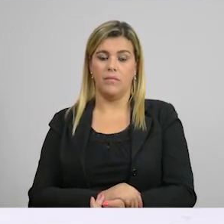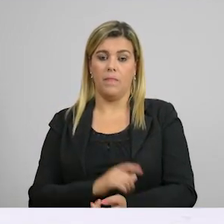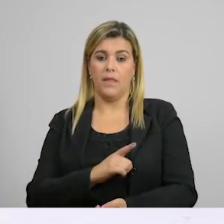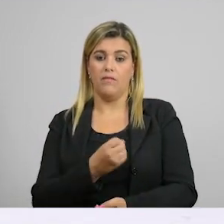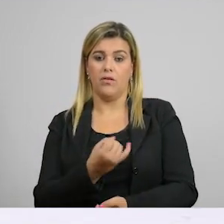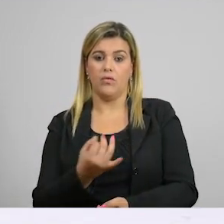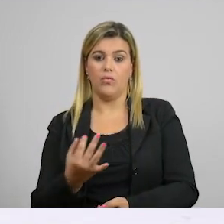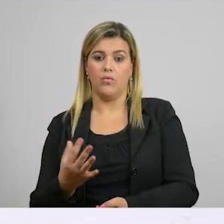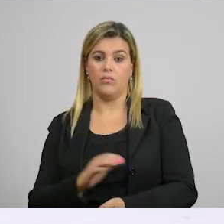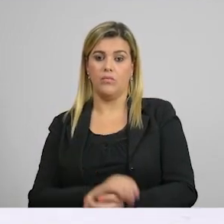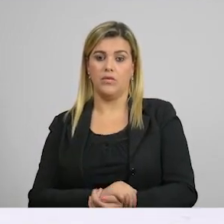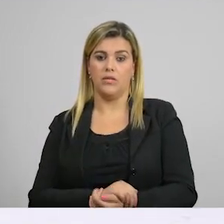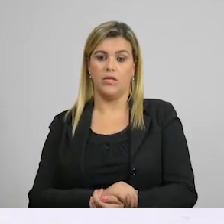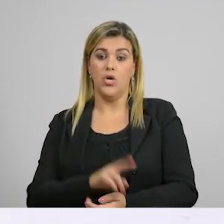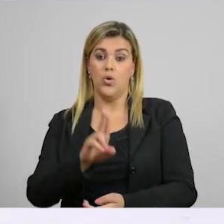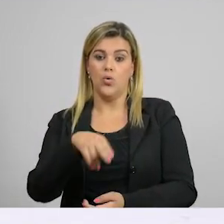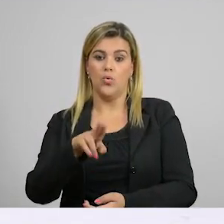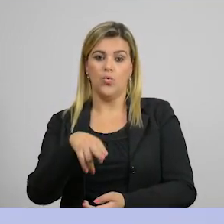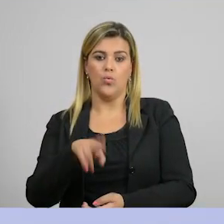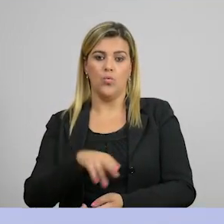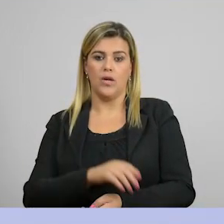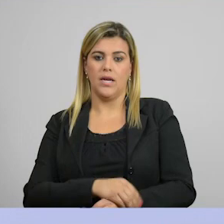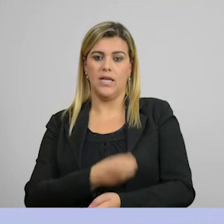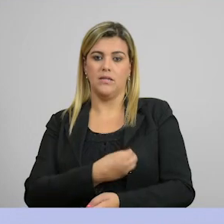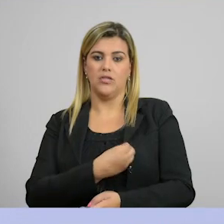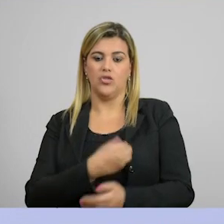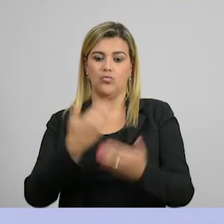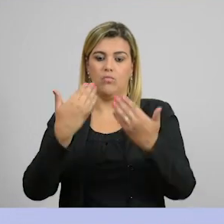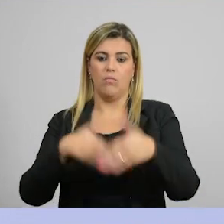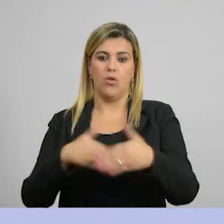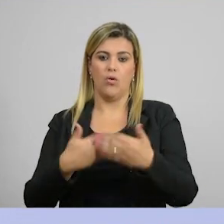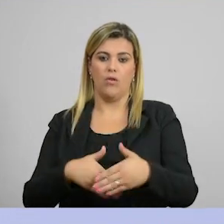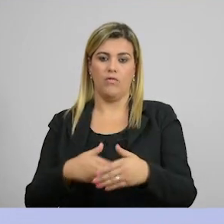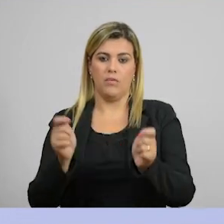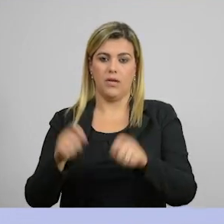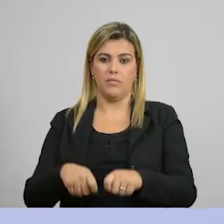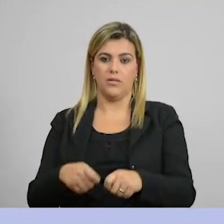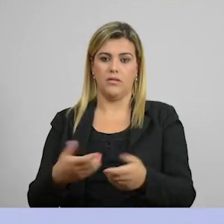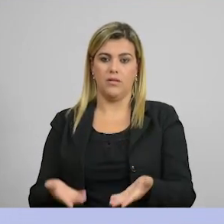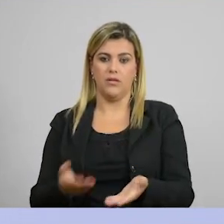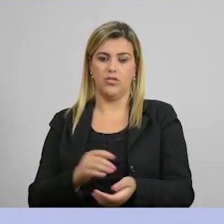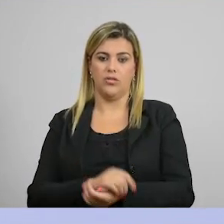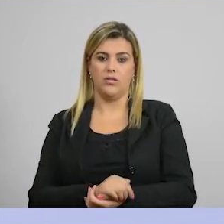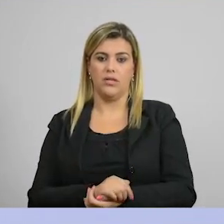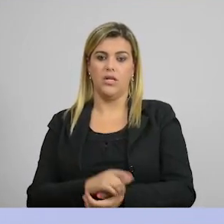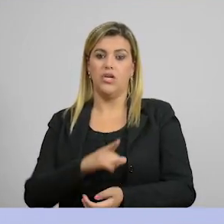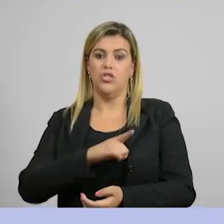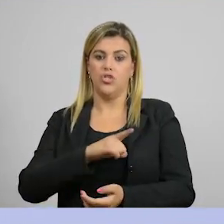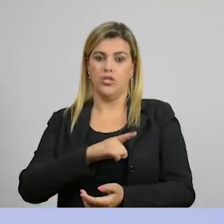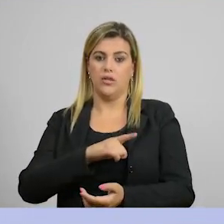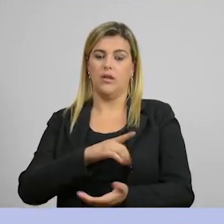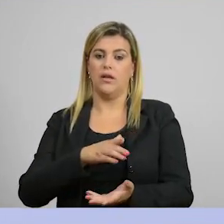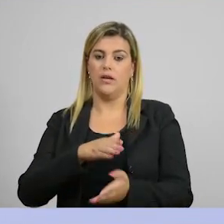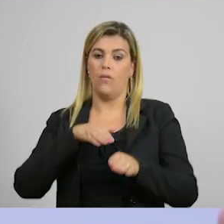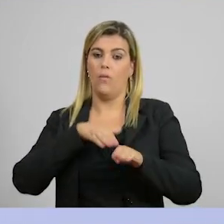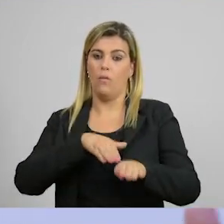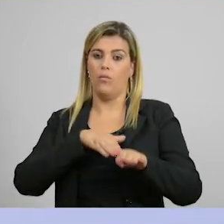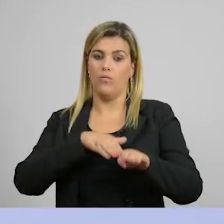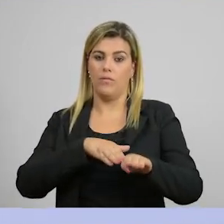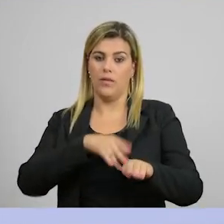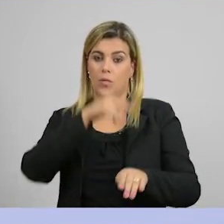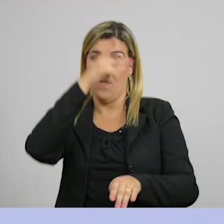entrevistei N pessoas, nunca existiu nenhum exame de suficiência.